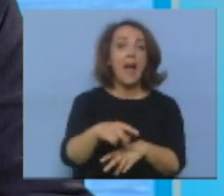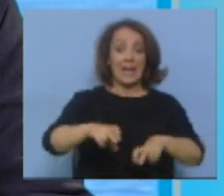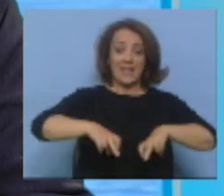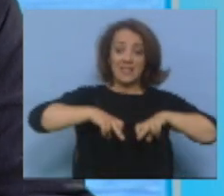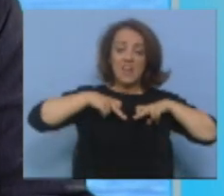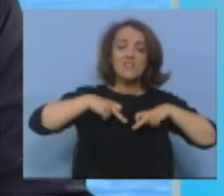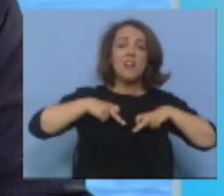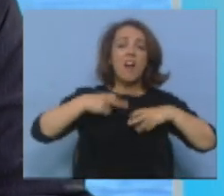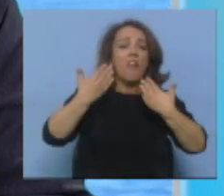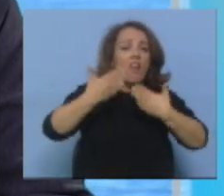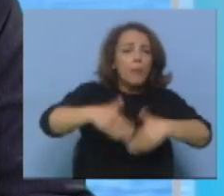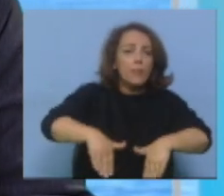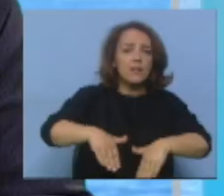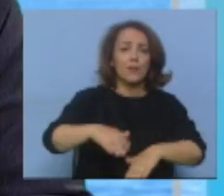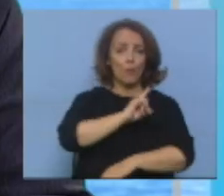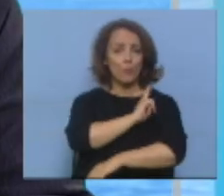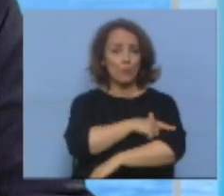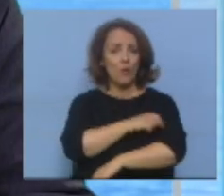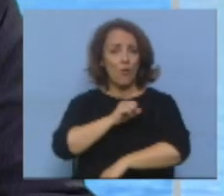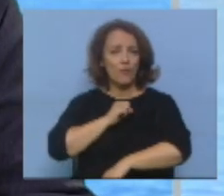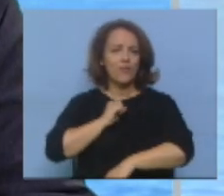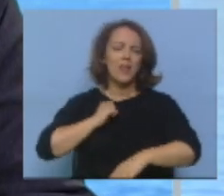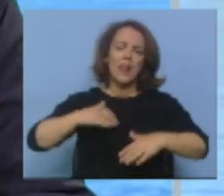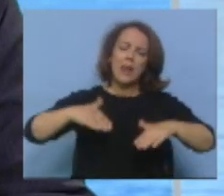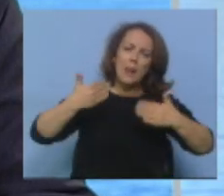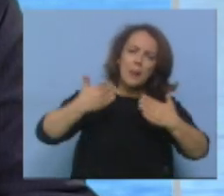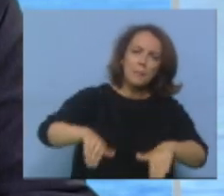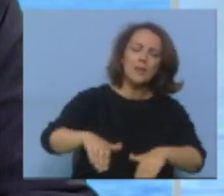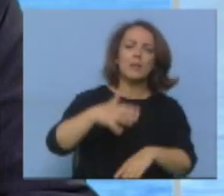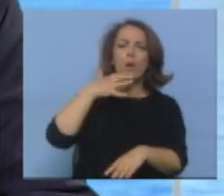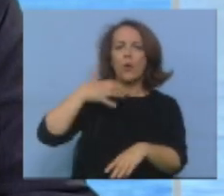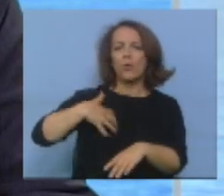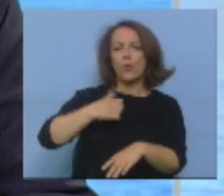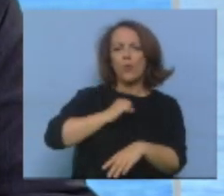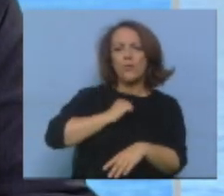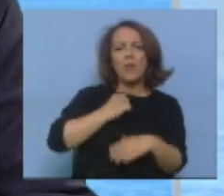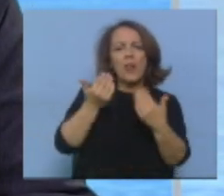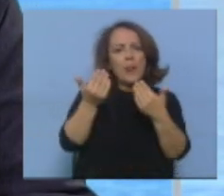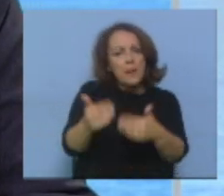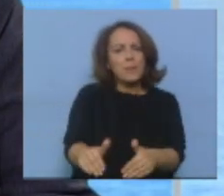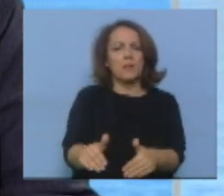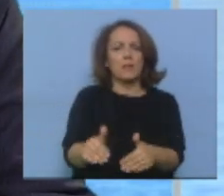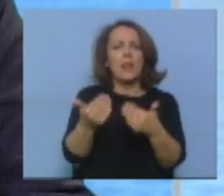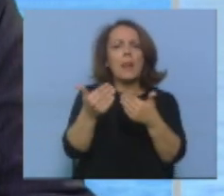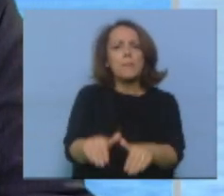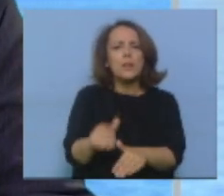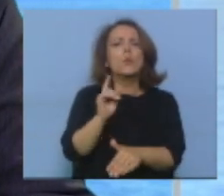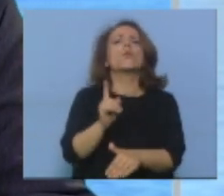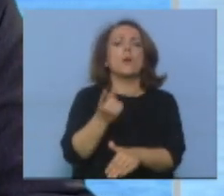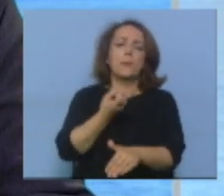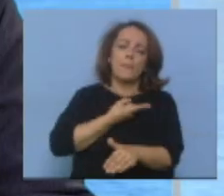há limites ao meu poder, há limites ao meu orgulho, e o meu limite é o cuidado do